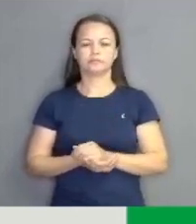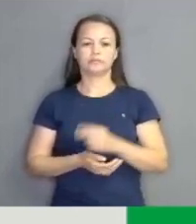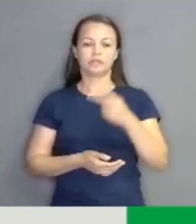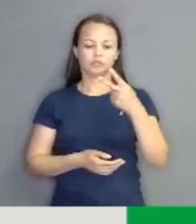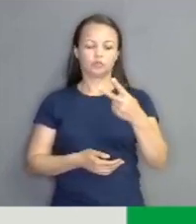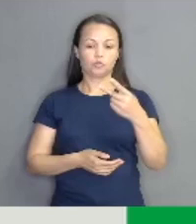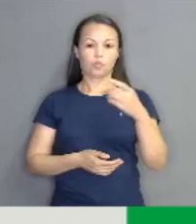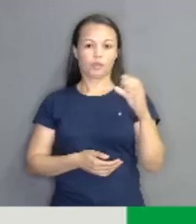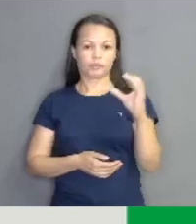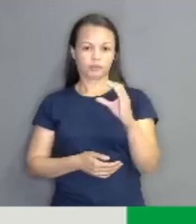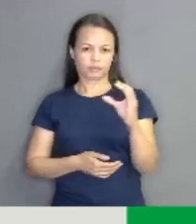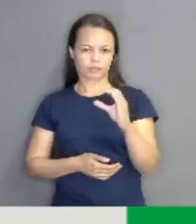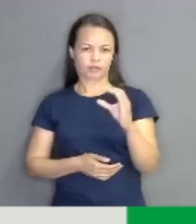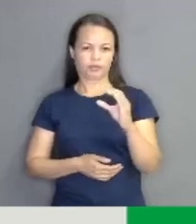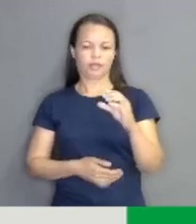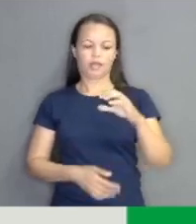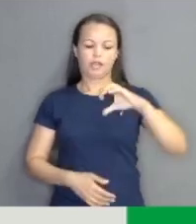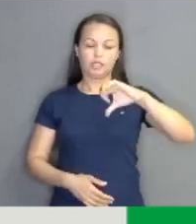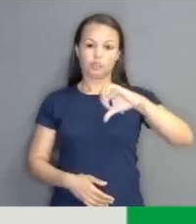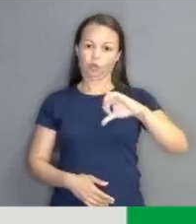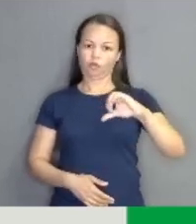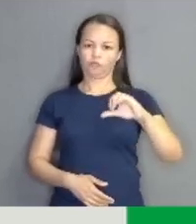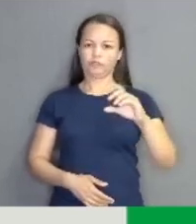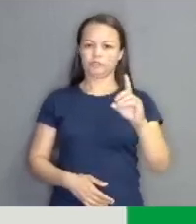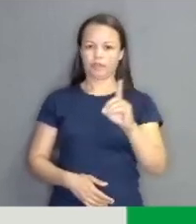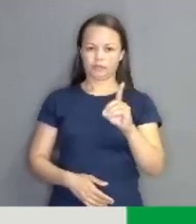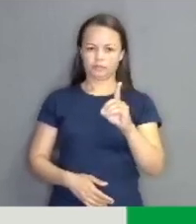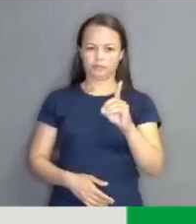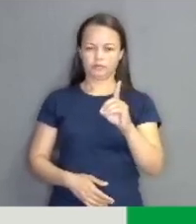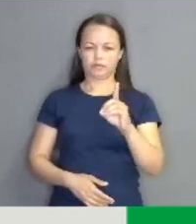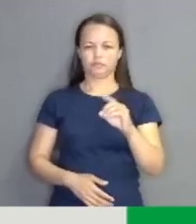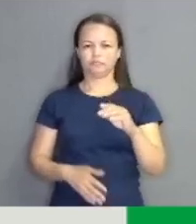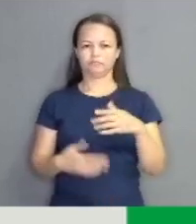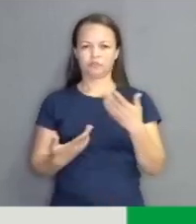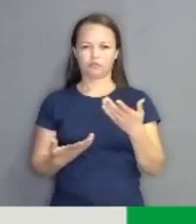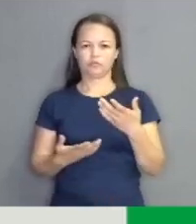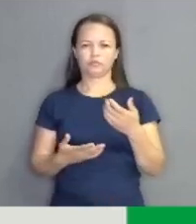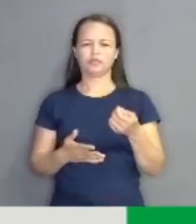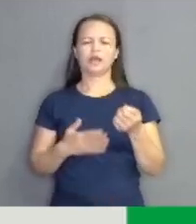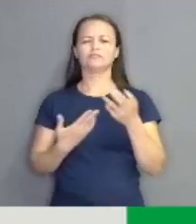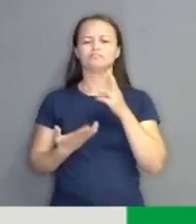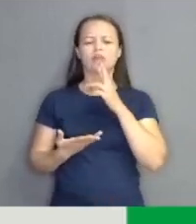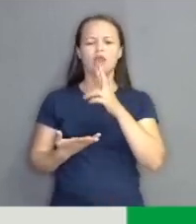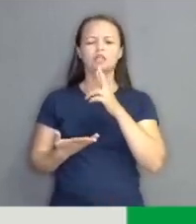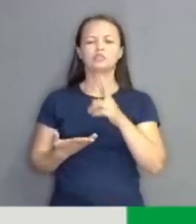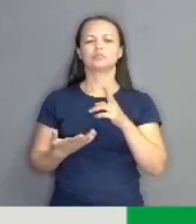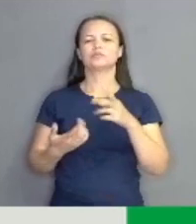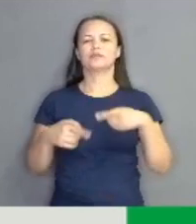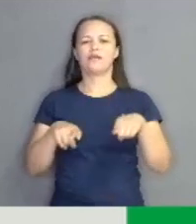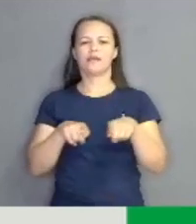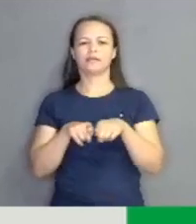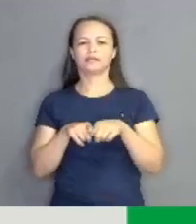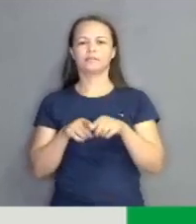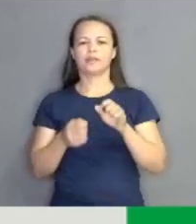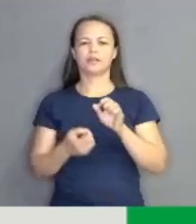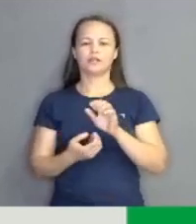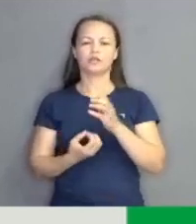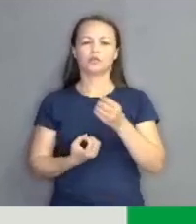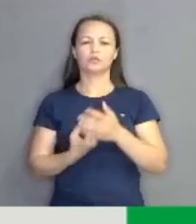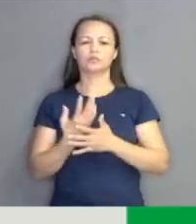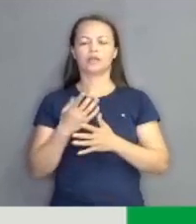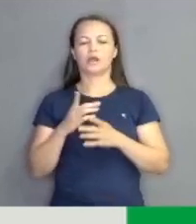2 centenas e 9 dezenas. Bora lá, tentar descobrir aí esse número. Vamos ver